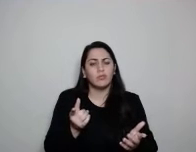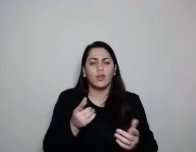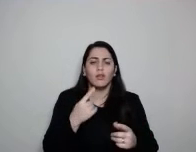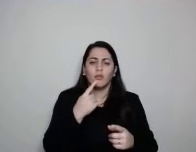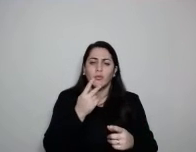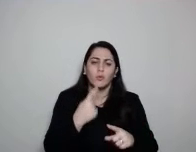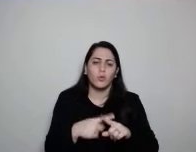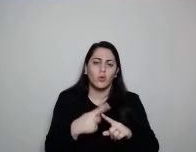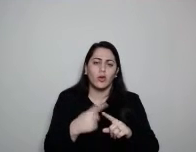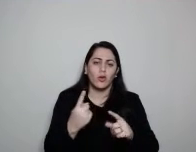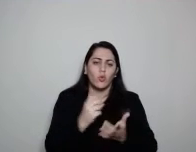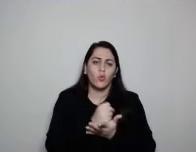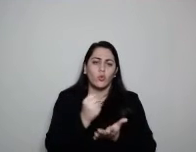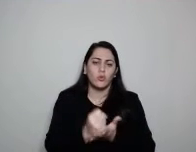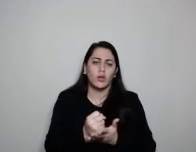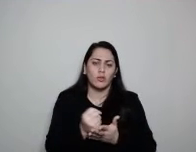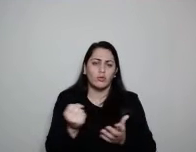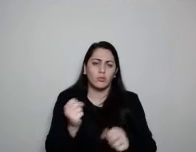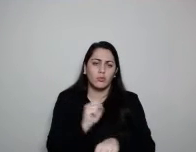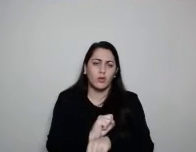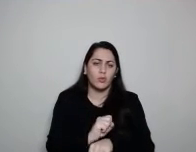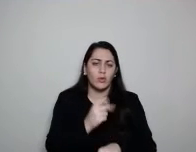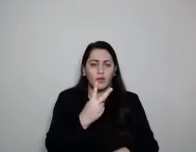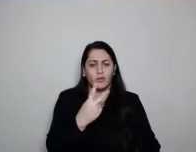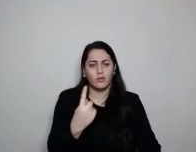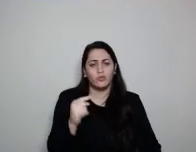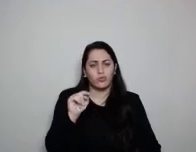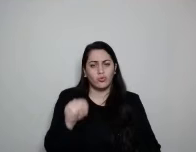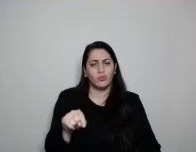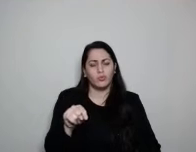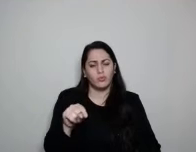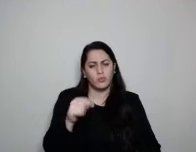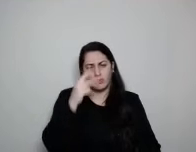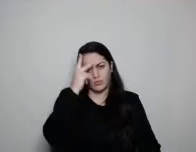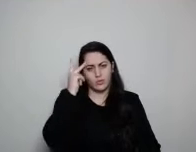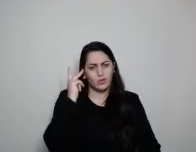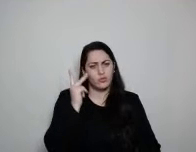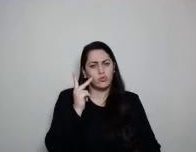contrato. 21 mil assinantes, e chegar a esse valor